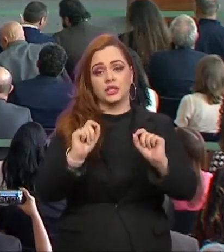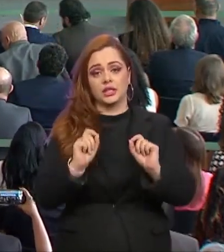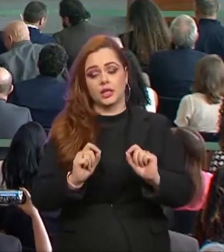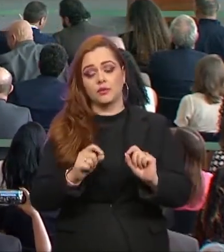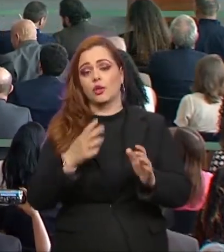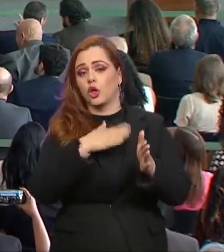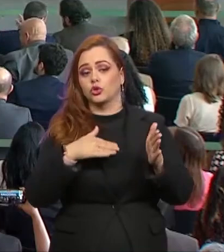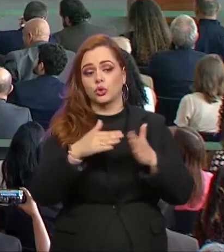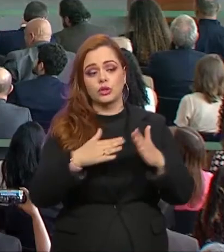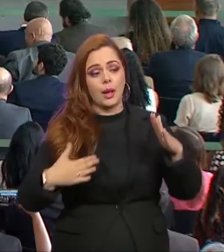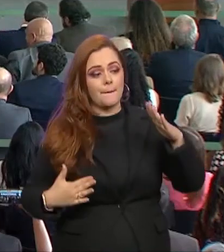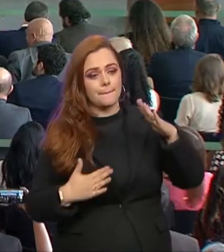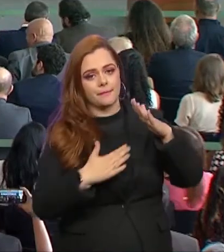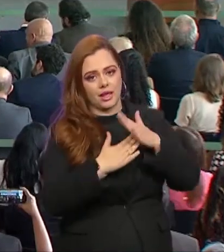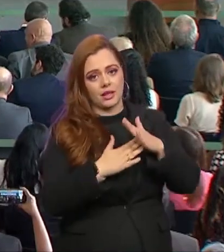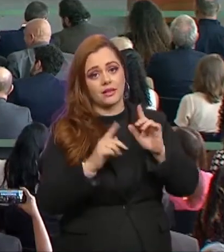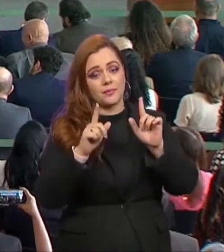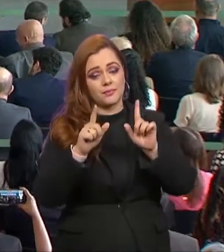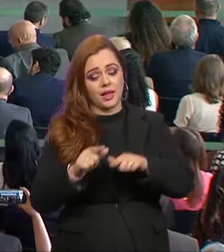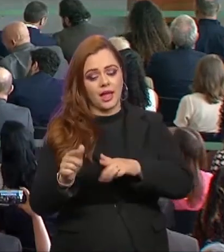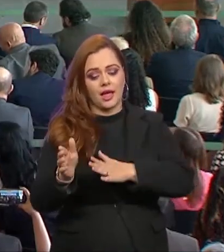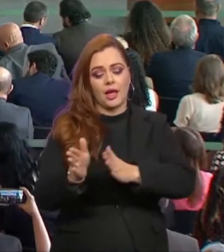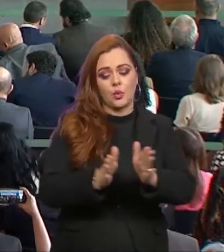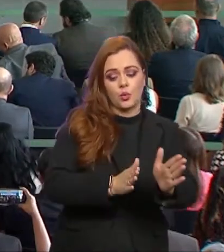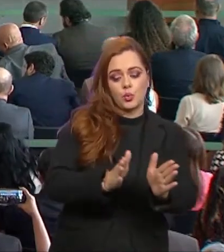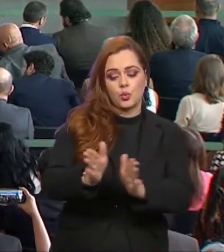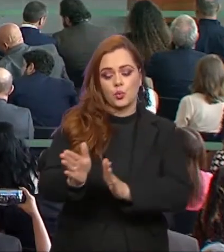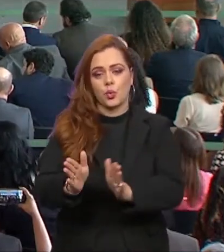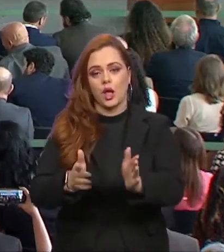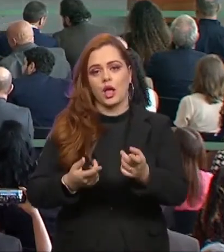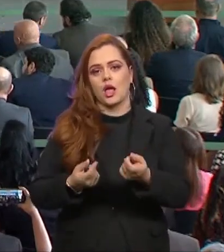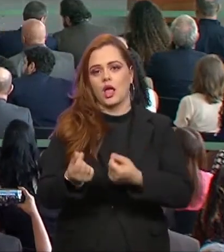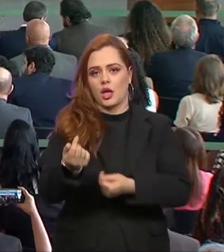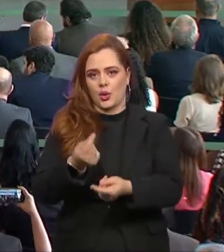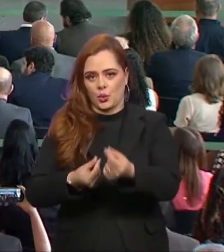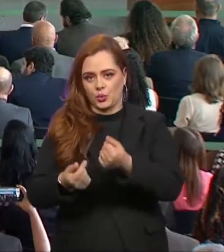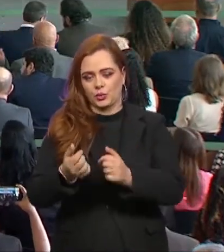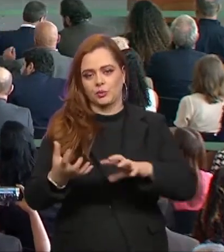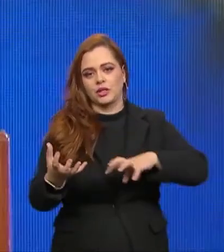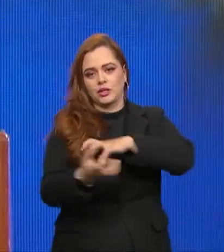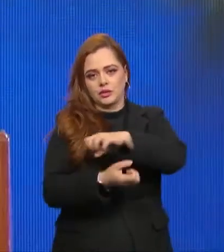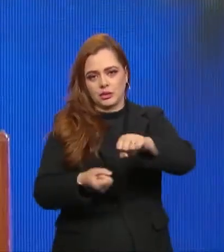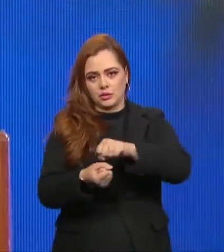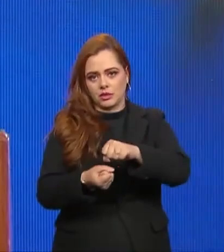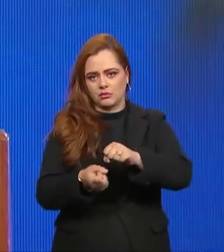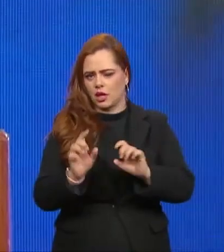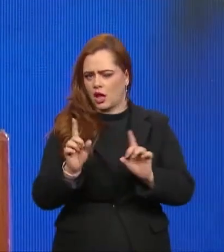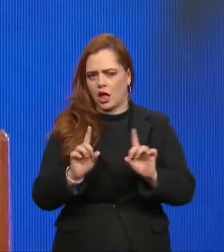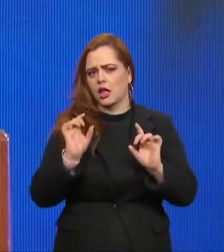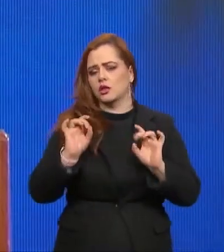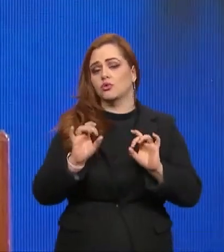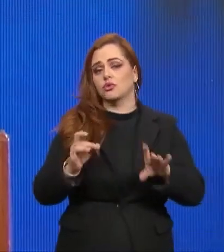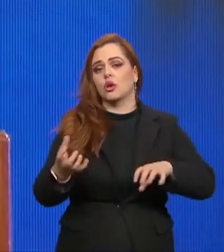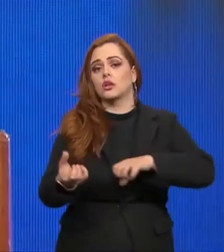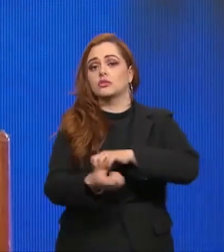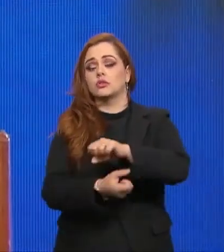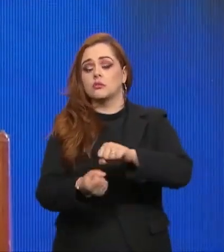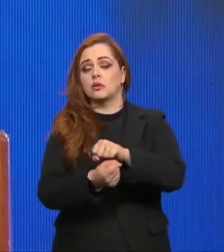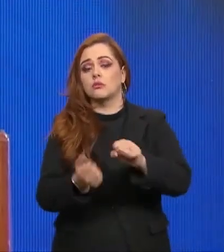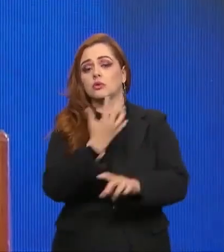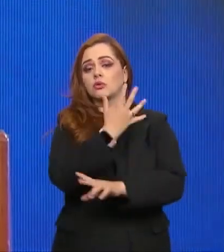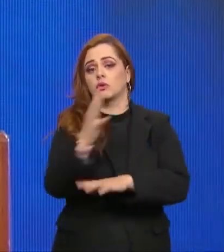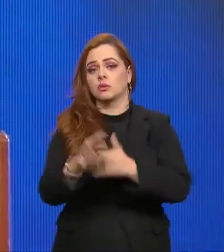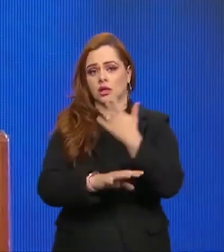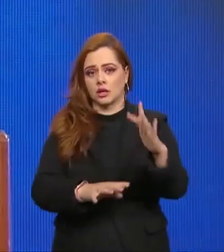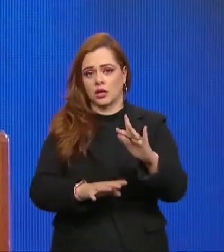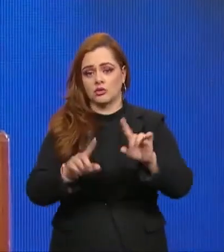O requisito e consequência dessa meta é a transição econômica para a sustentabilidade. Não apenas a sustentabilidade ambiental,